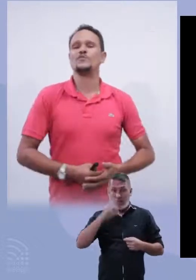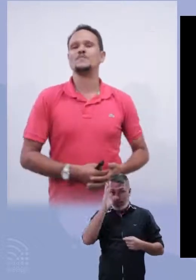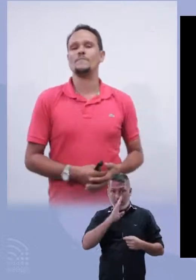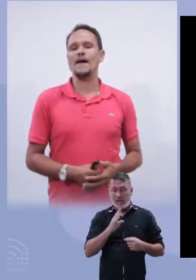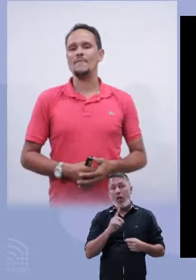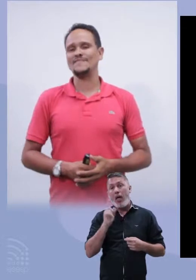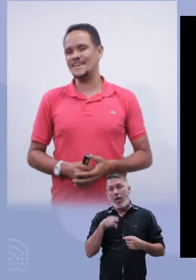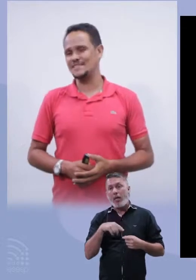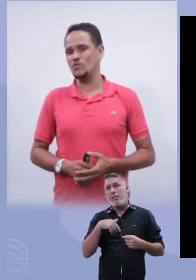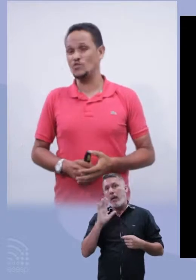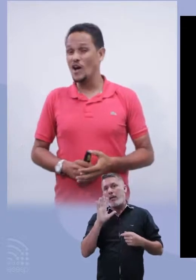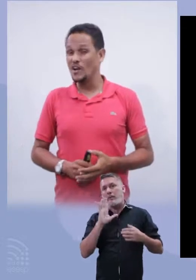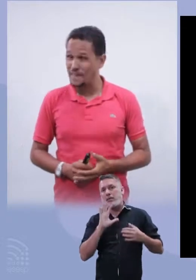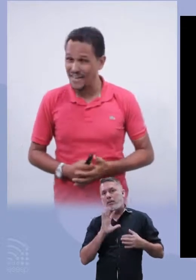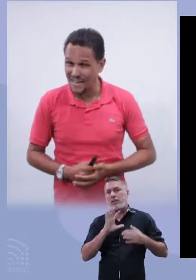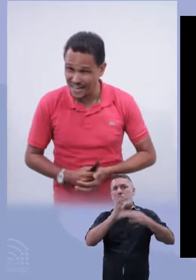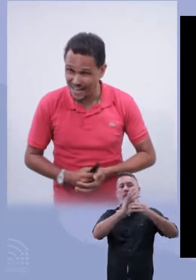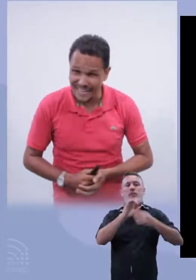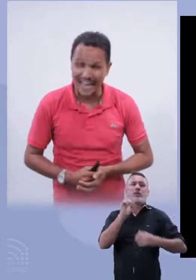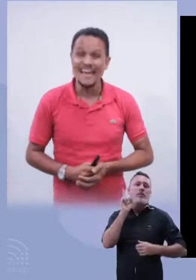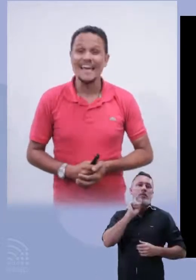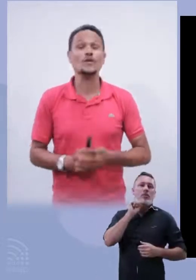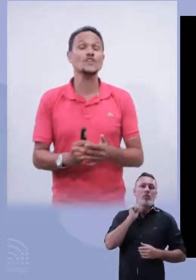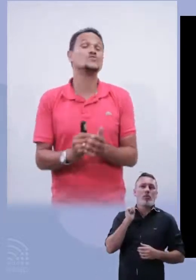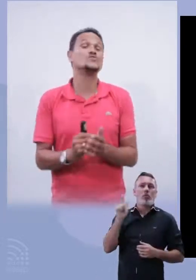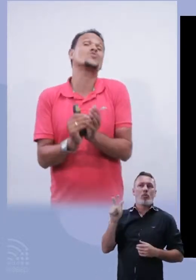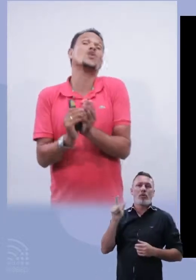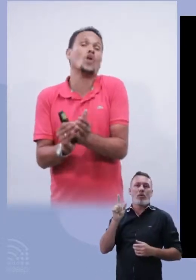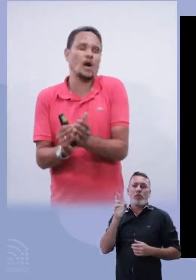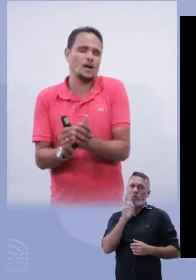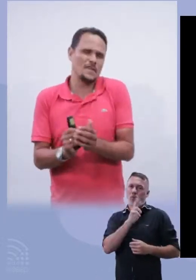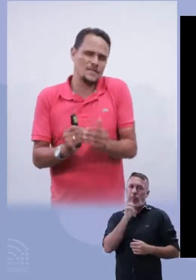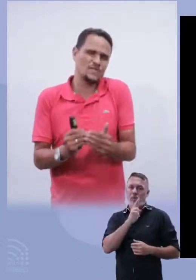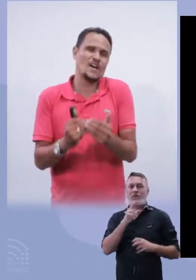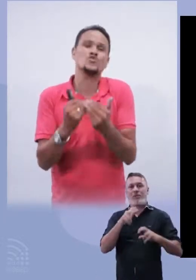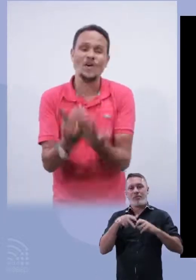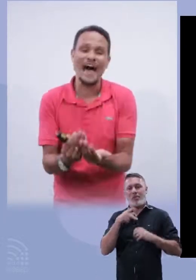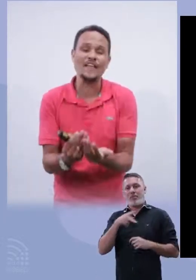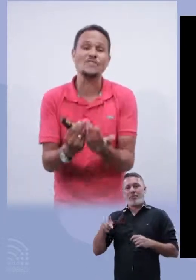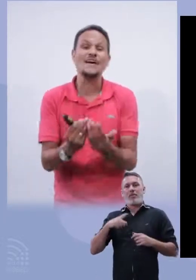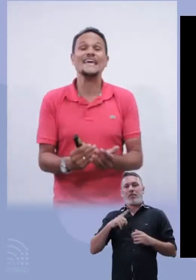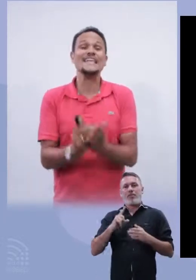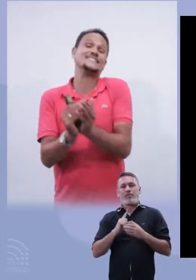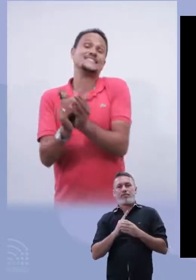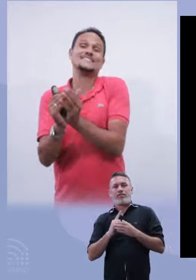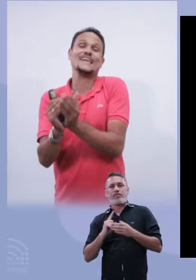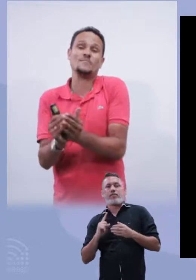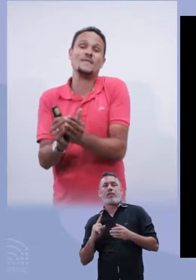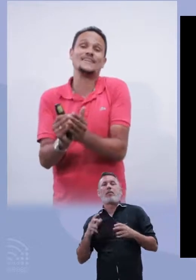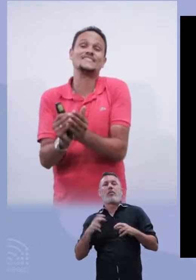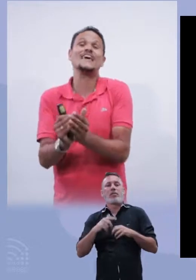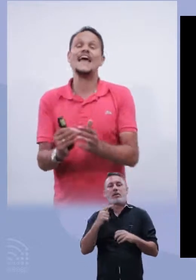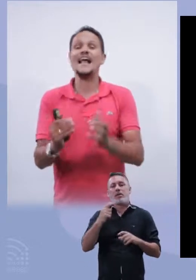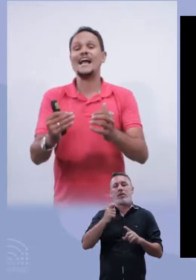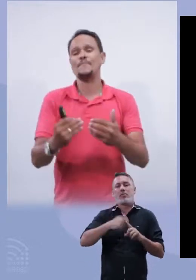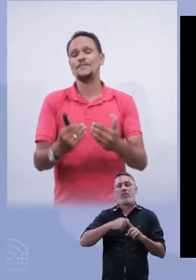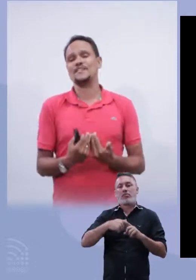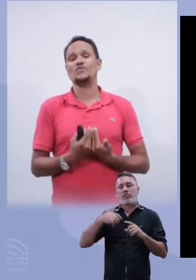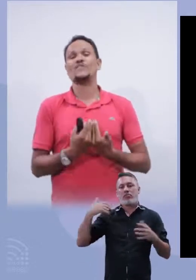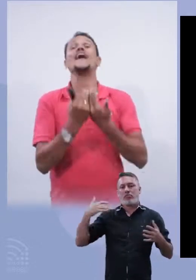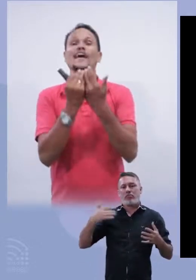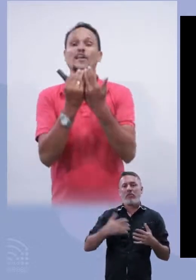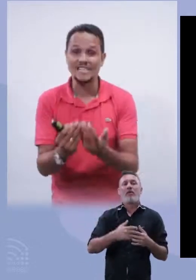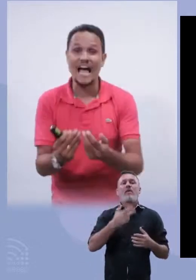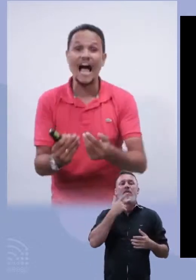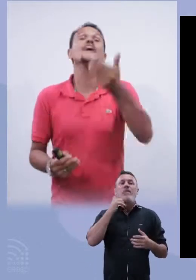era nos aproximarmos da questão norte-americana. Então ele se isolou, praticamente ficou isolado. E nesses 7 meses ele acaba